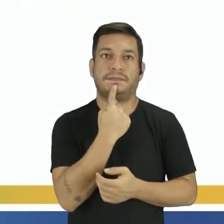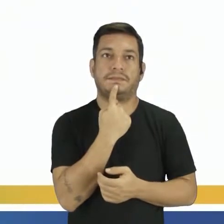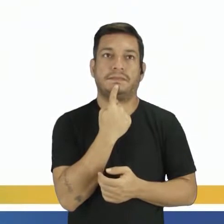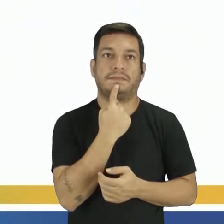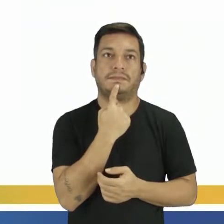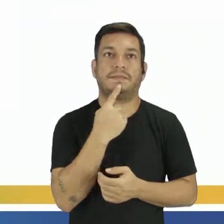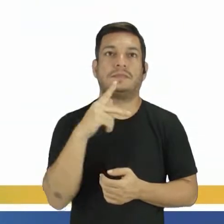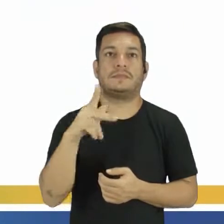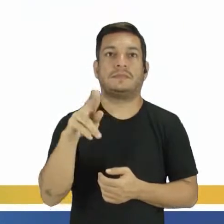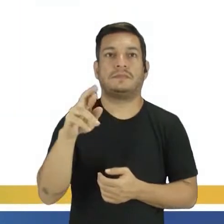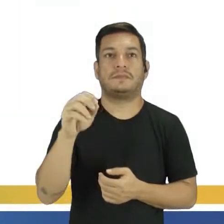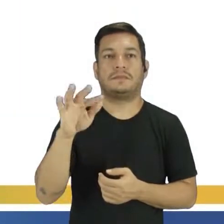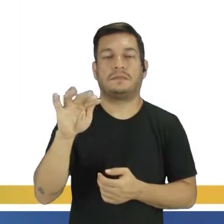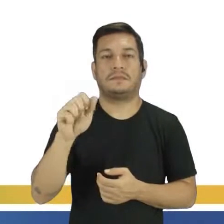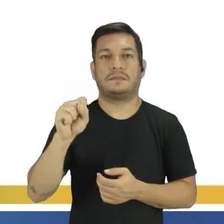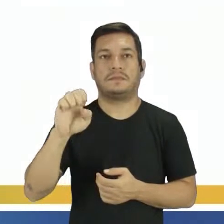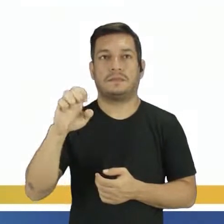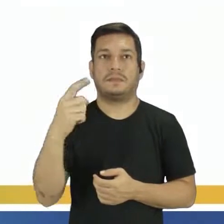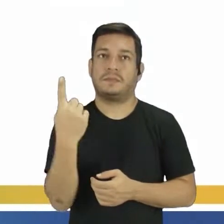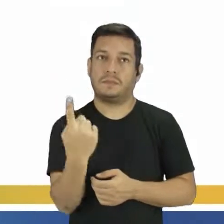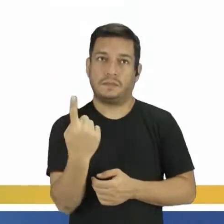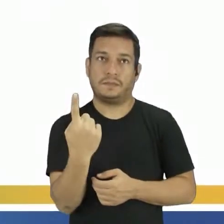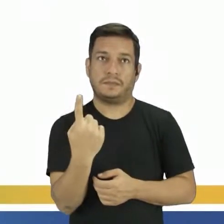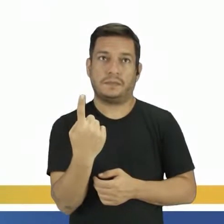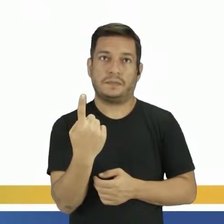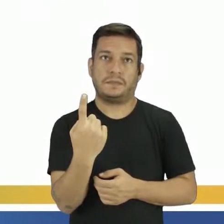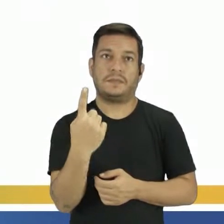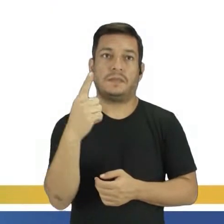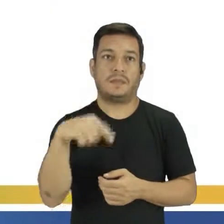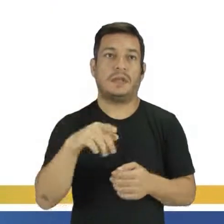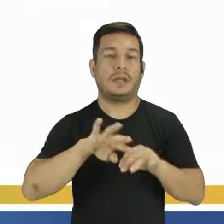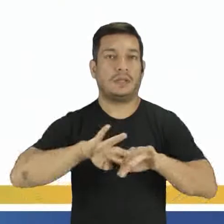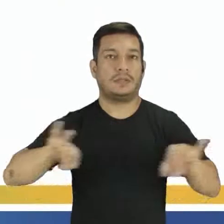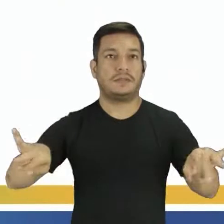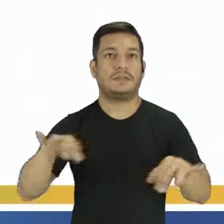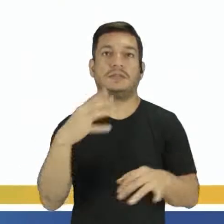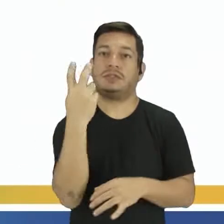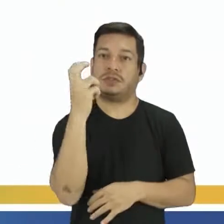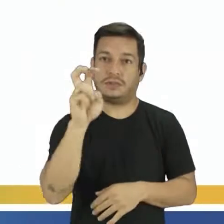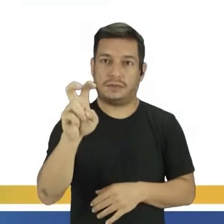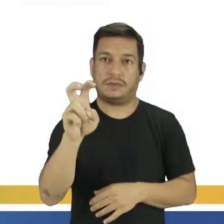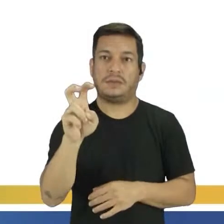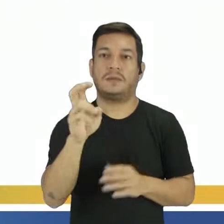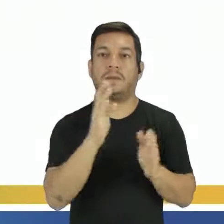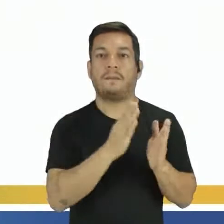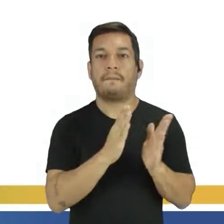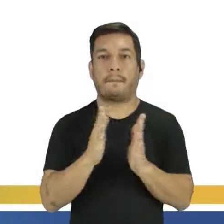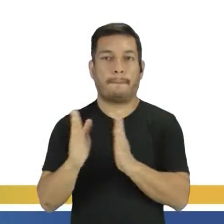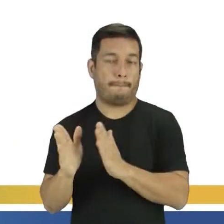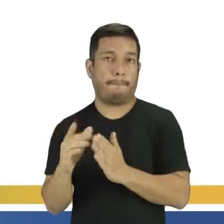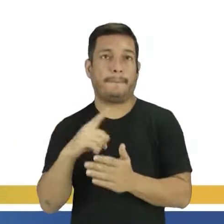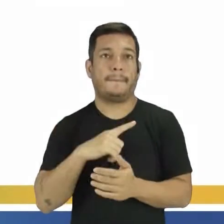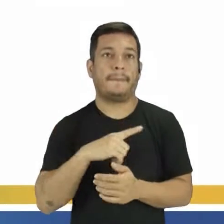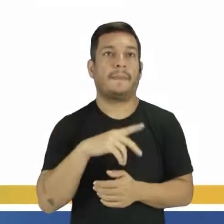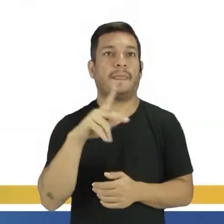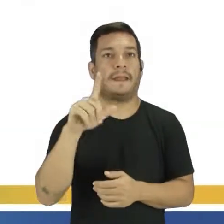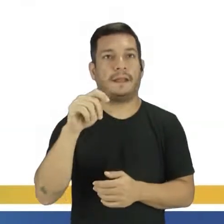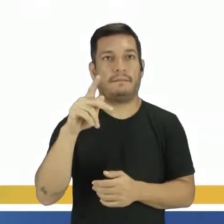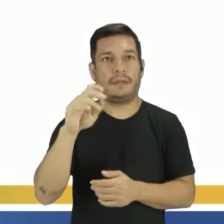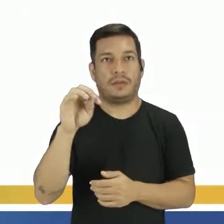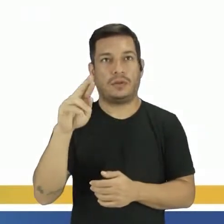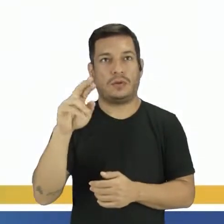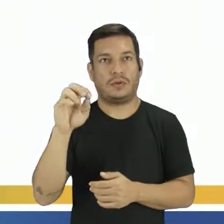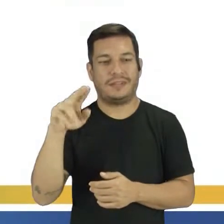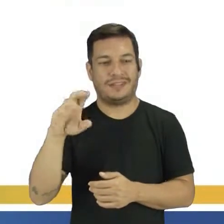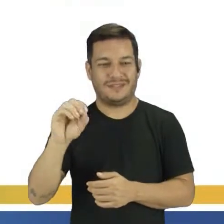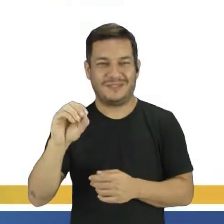está na prófase 1 da meiose 1 e ela ainda é subdividida em 5 etapas, né? Nós temos o leptótemo, como